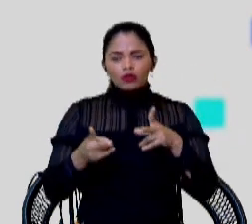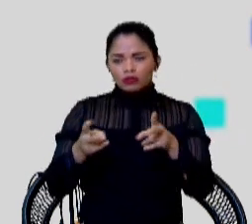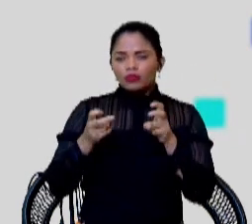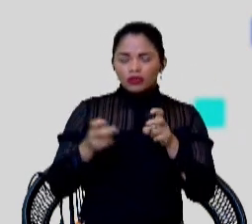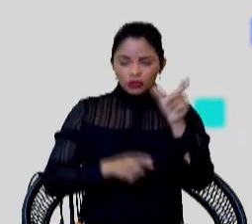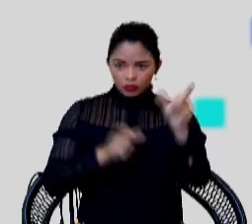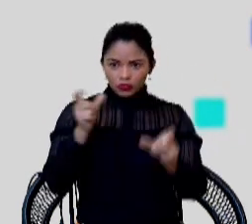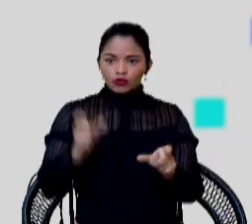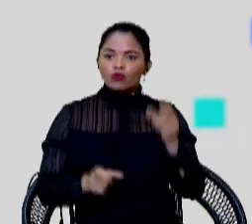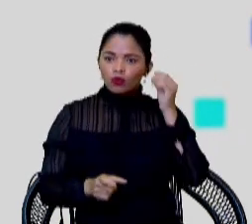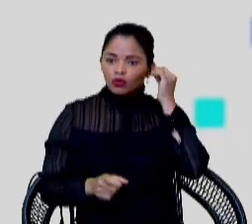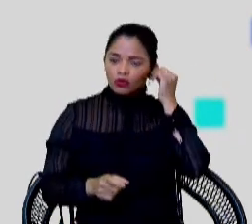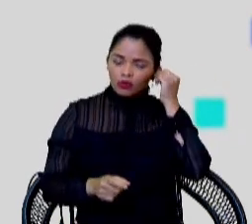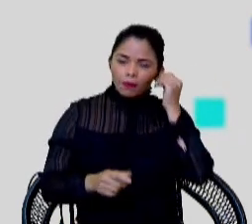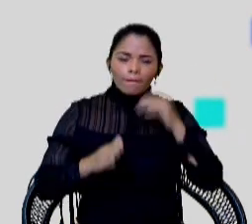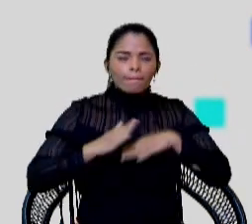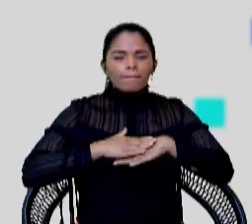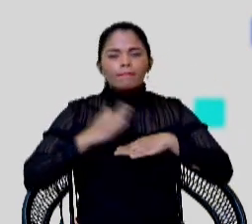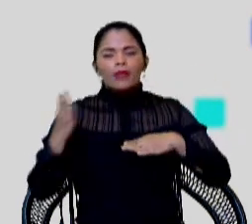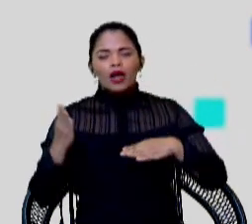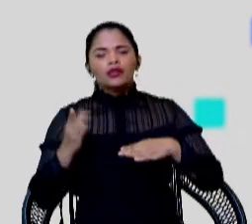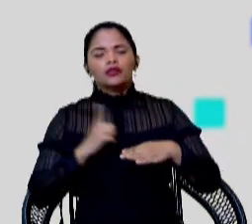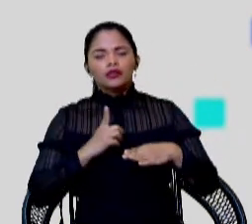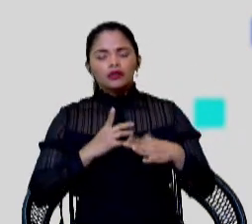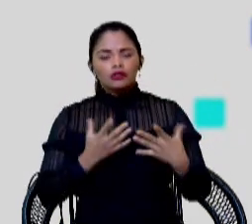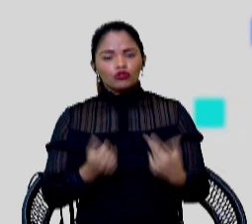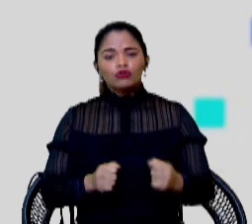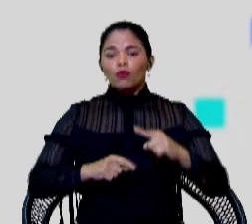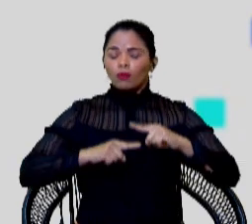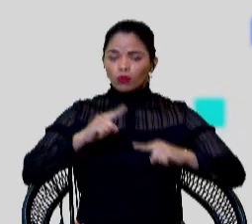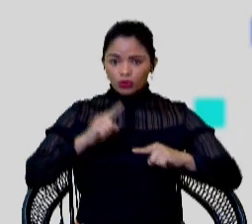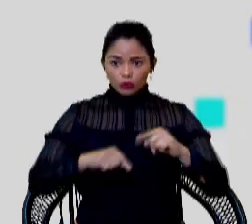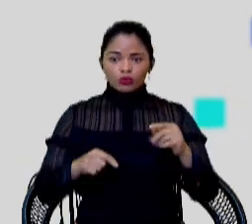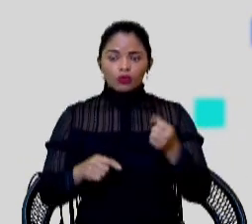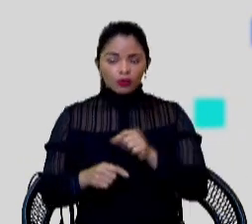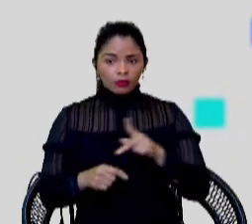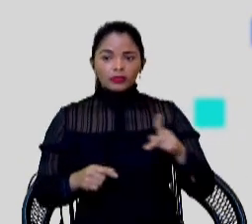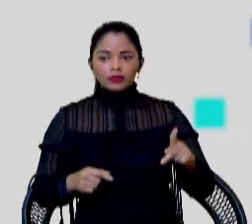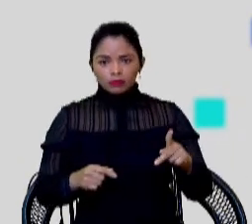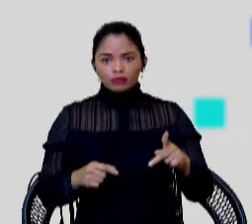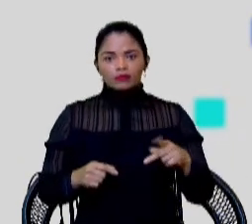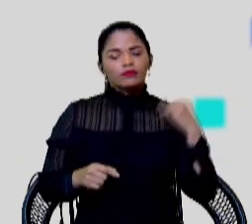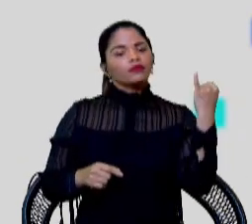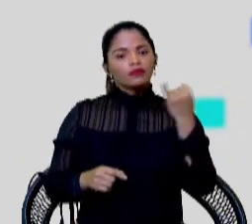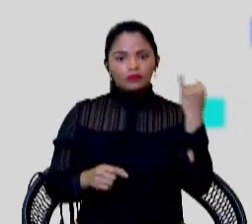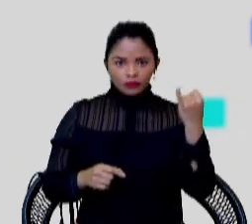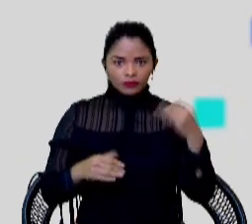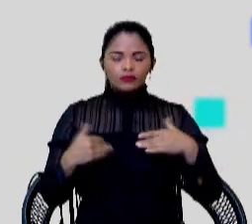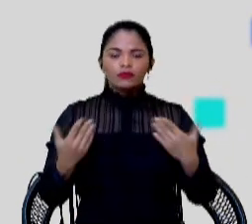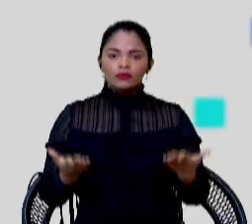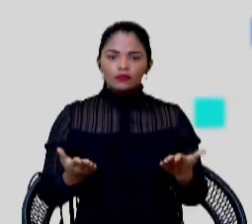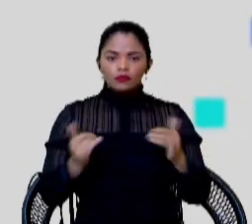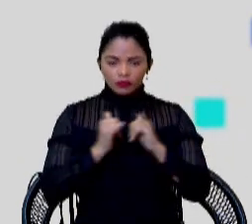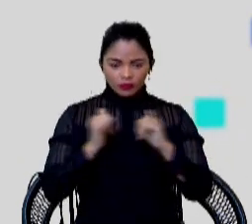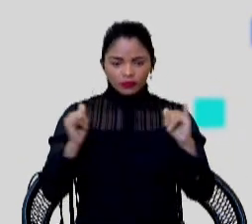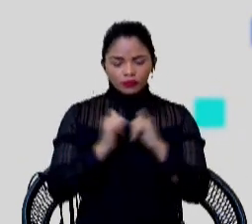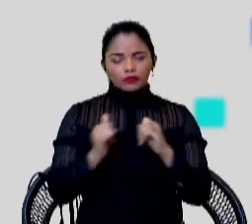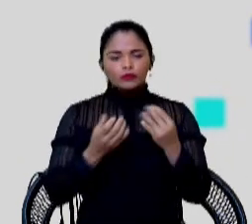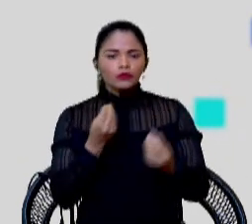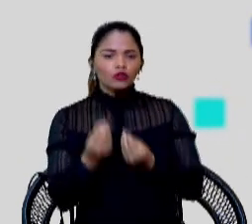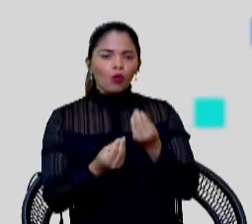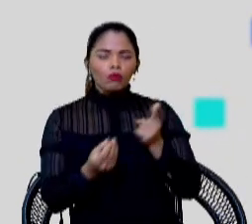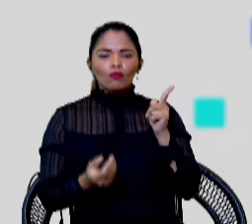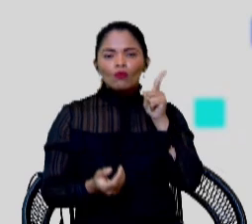esses usuários estão cada vez mais adquirindo produtos via plataforma. Então isso é muito bom. A gente vai falar bastante de como que a gente